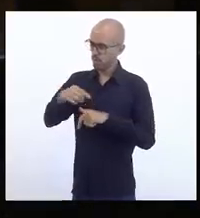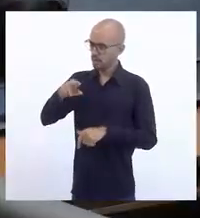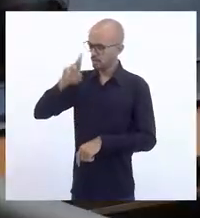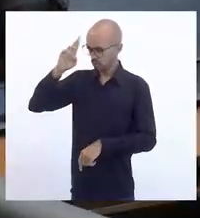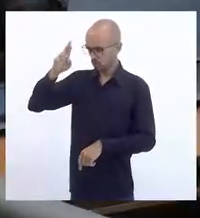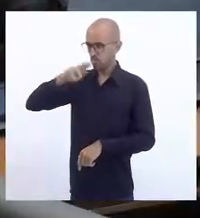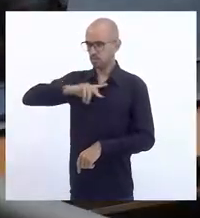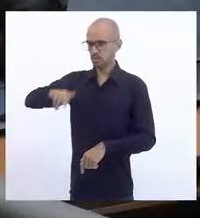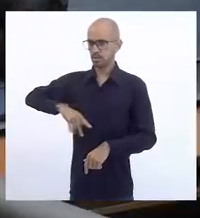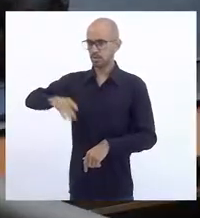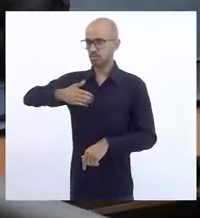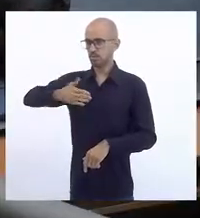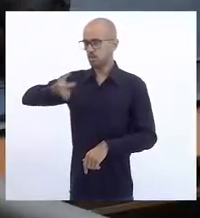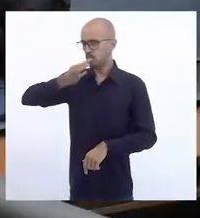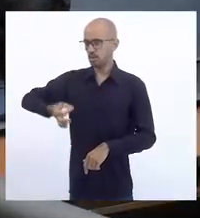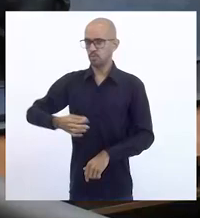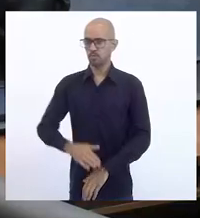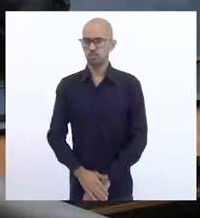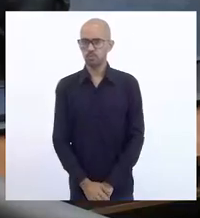presidente.